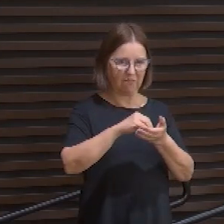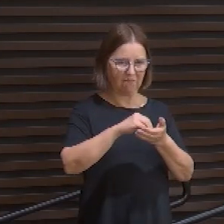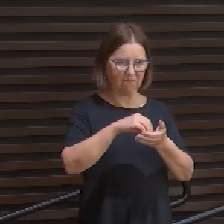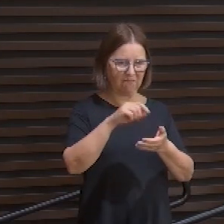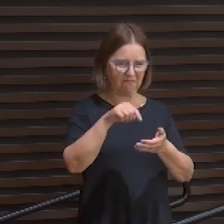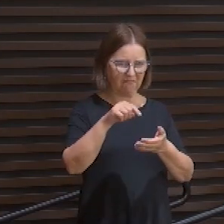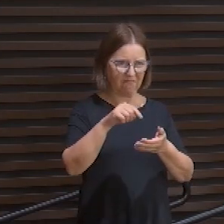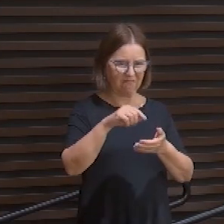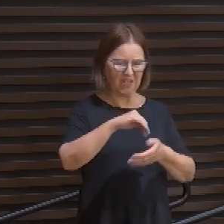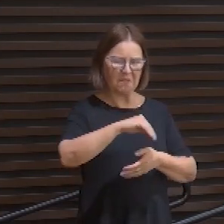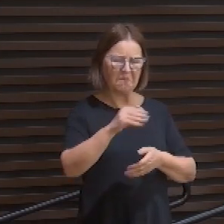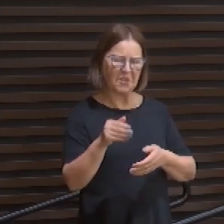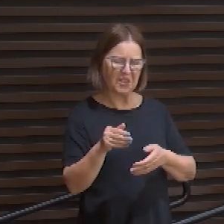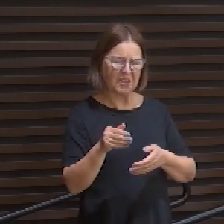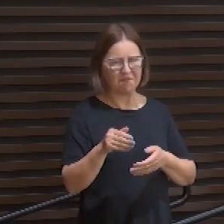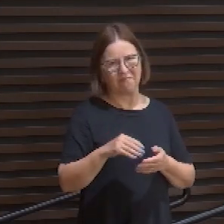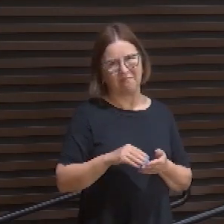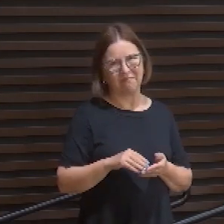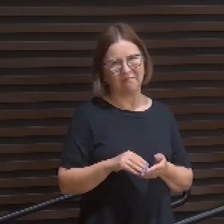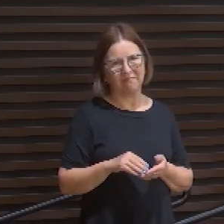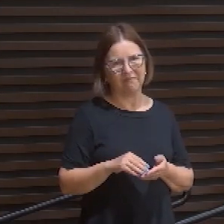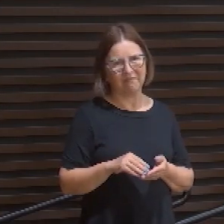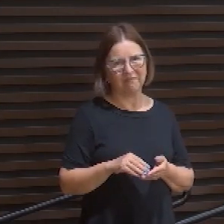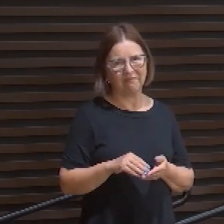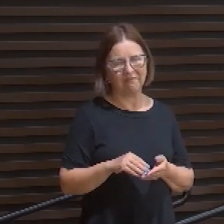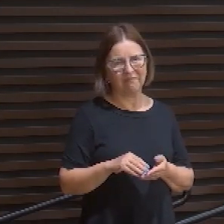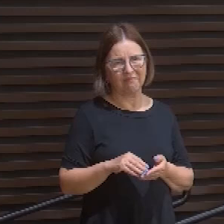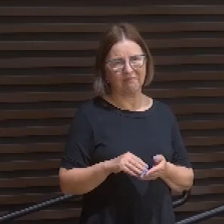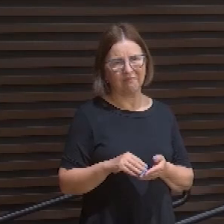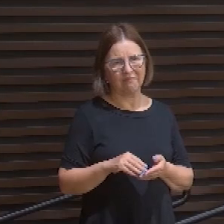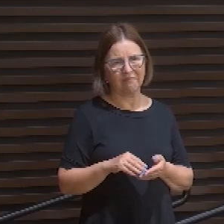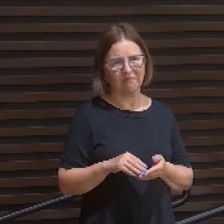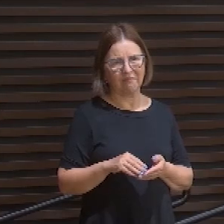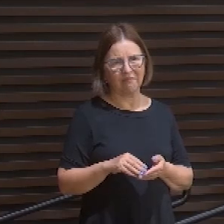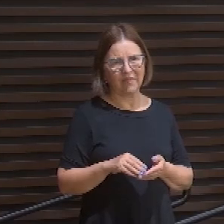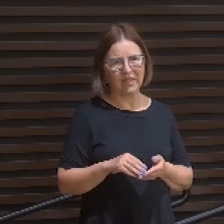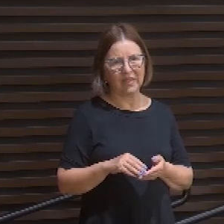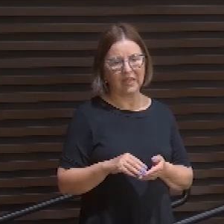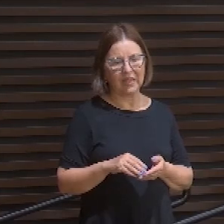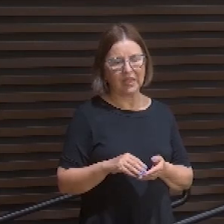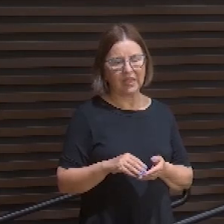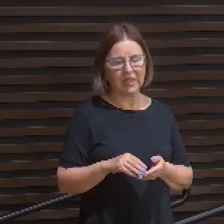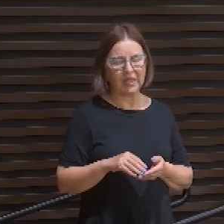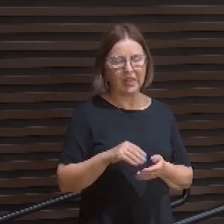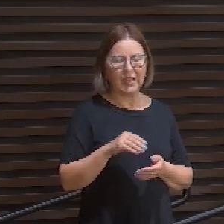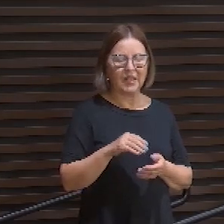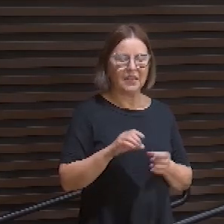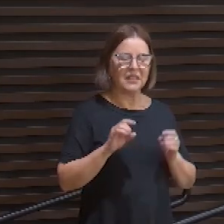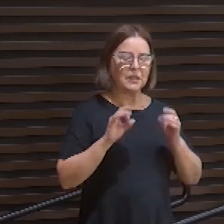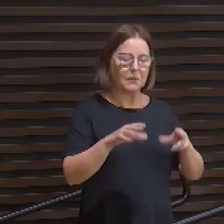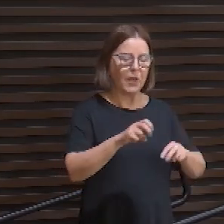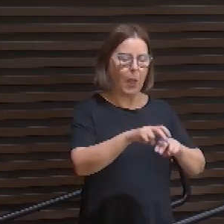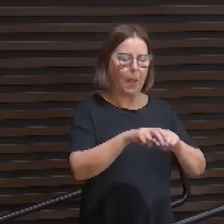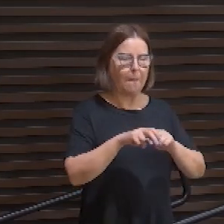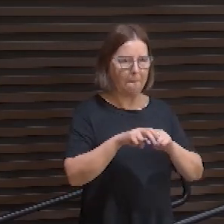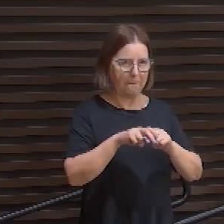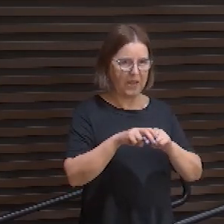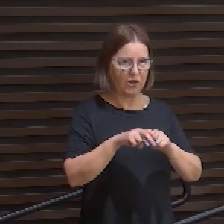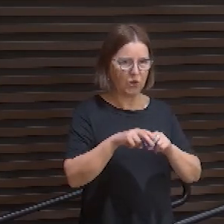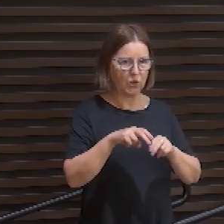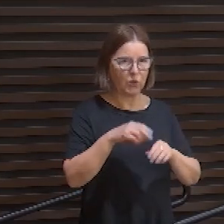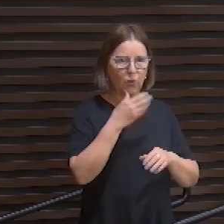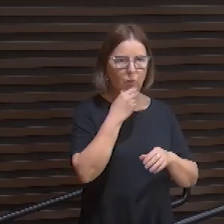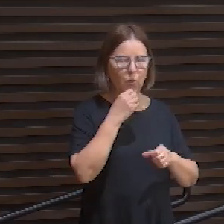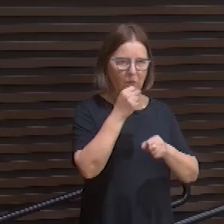inexpressivo. Rejeito dos construtores. Rejeito dos maçons